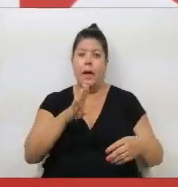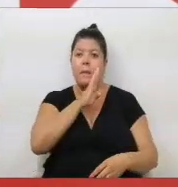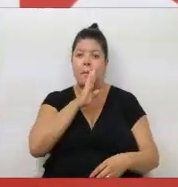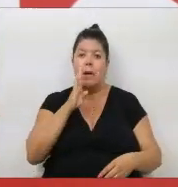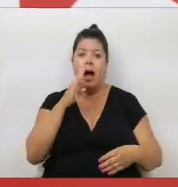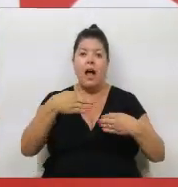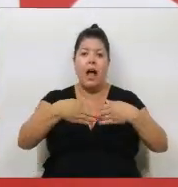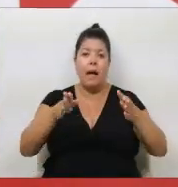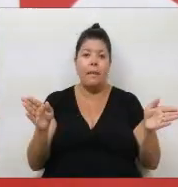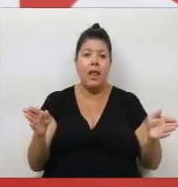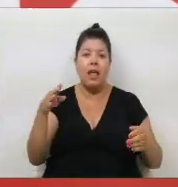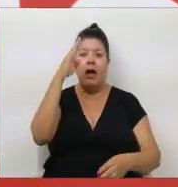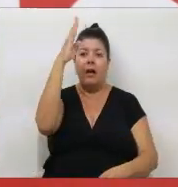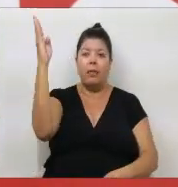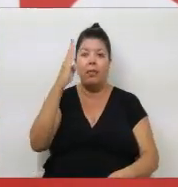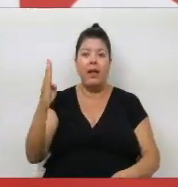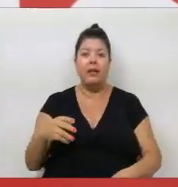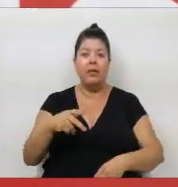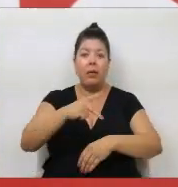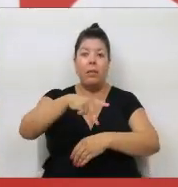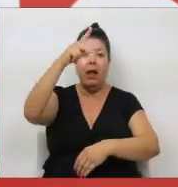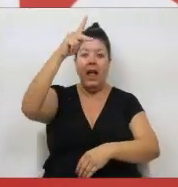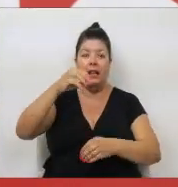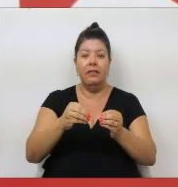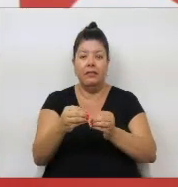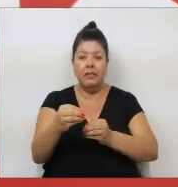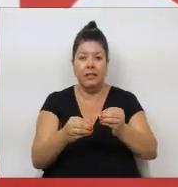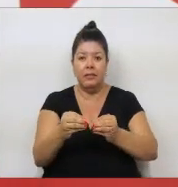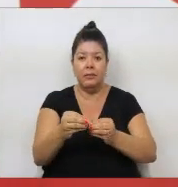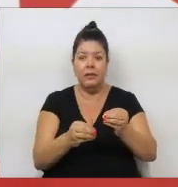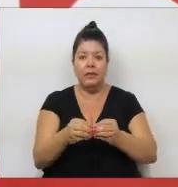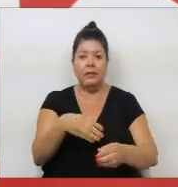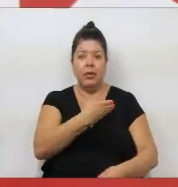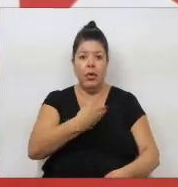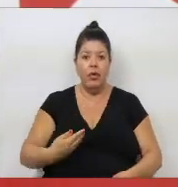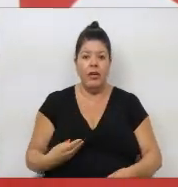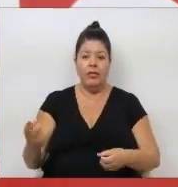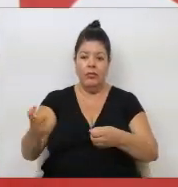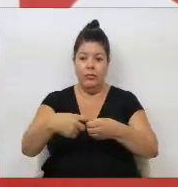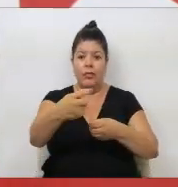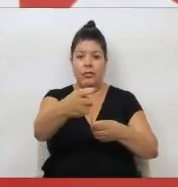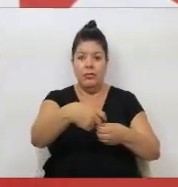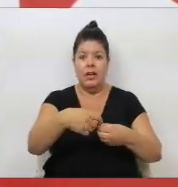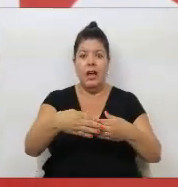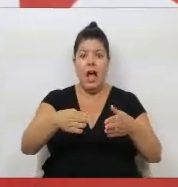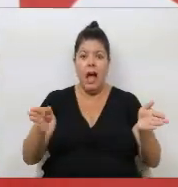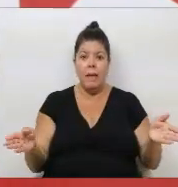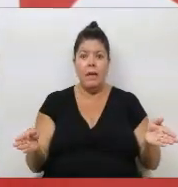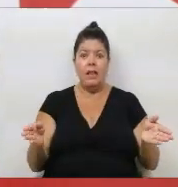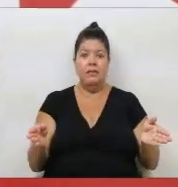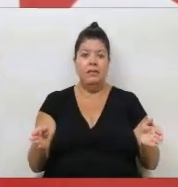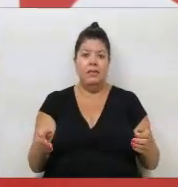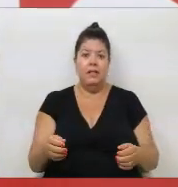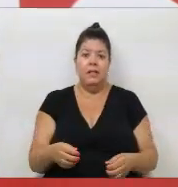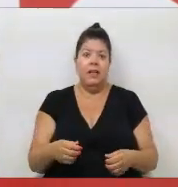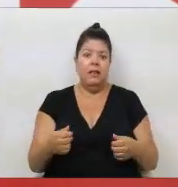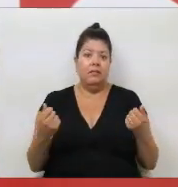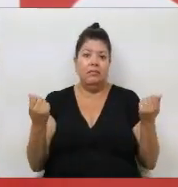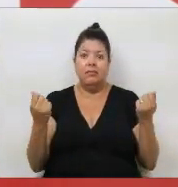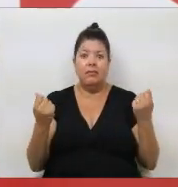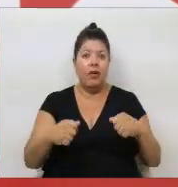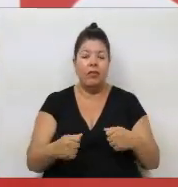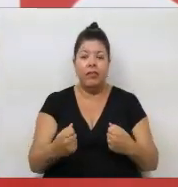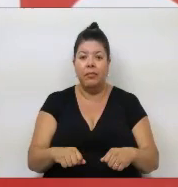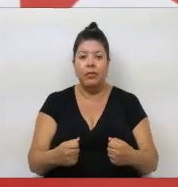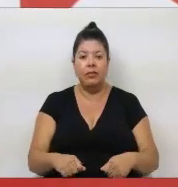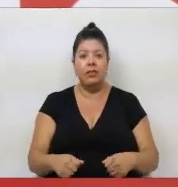país e no estado, houve uma flexibilização e os governos tiveram que voltar e aí não foi possível garantir